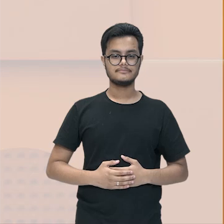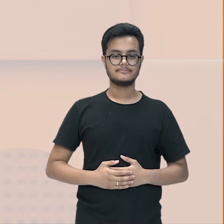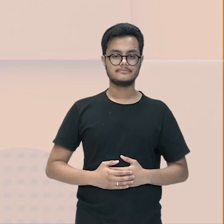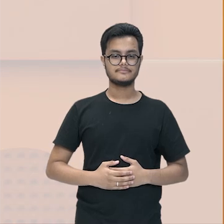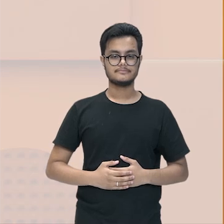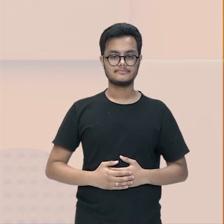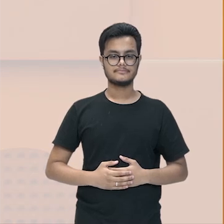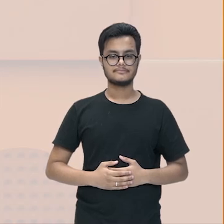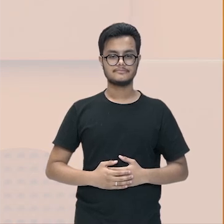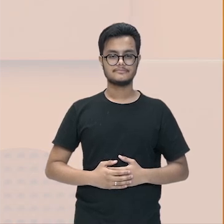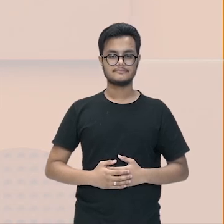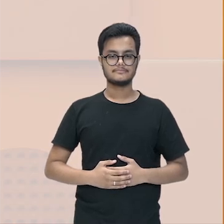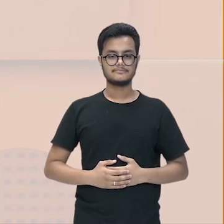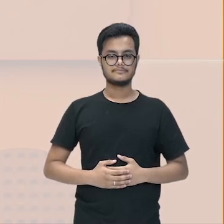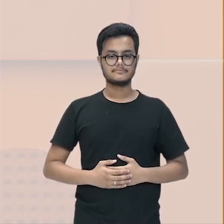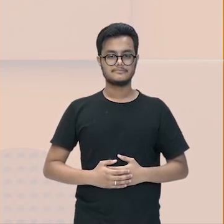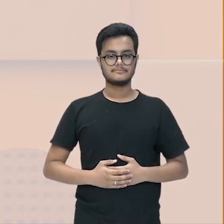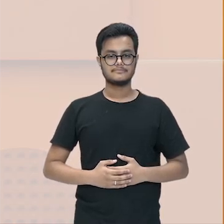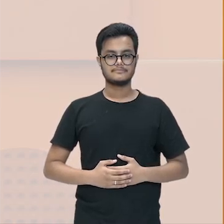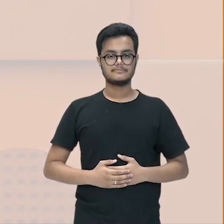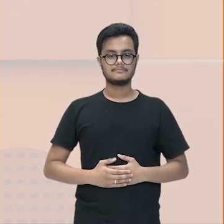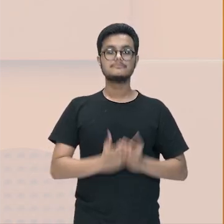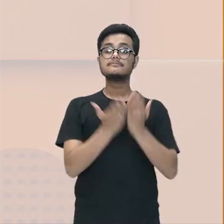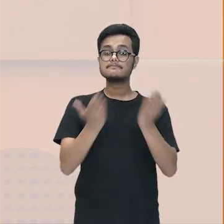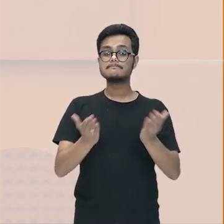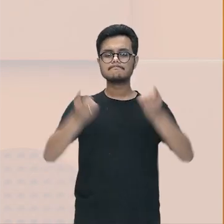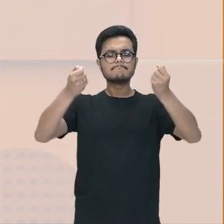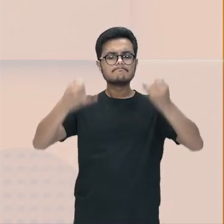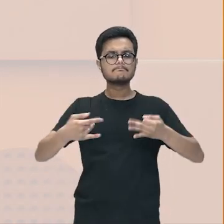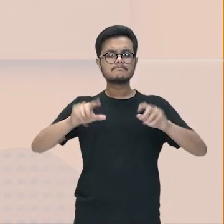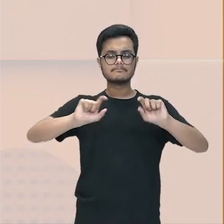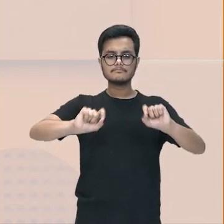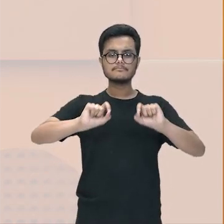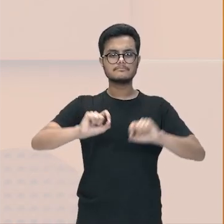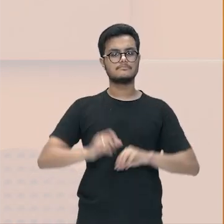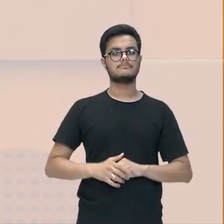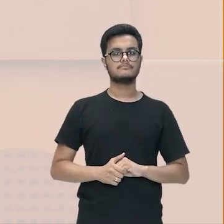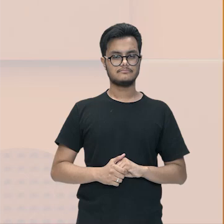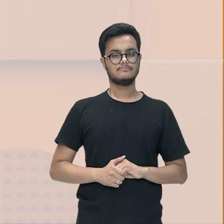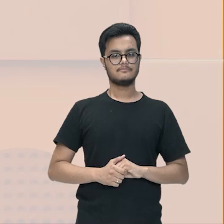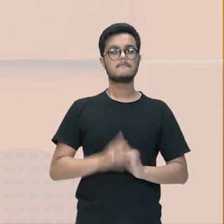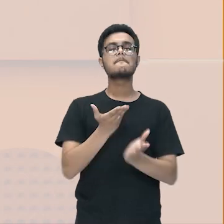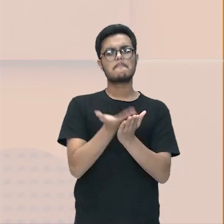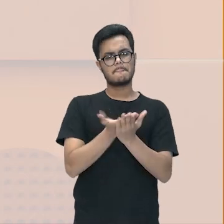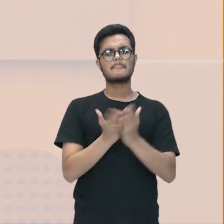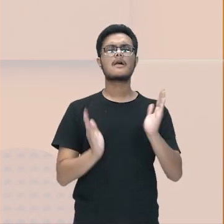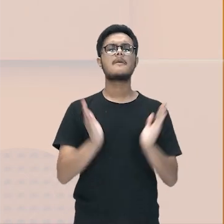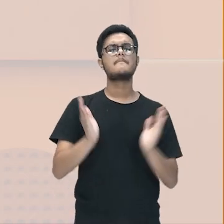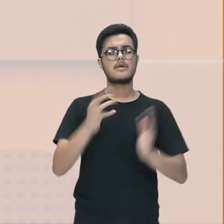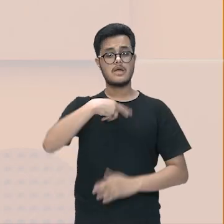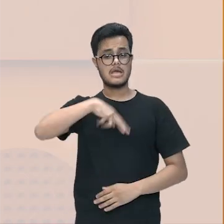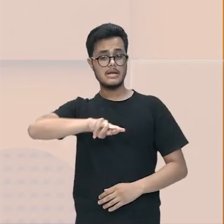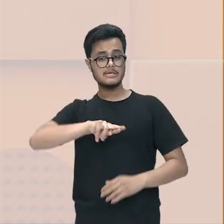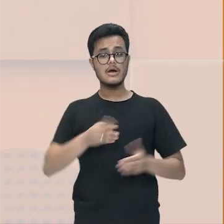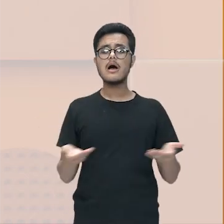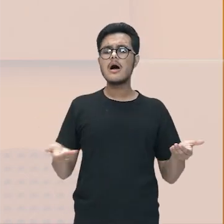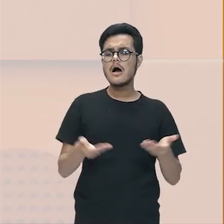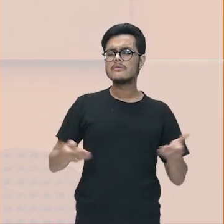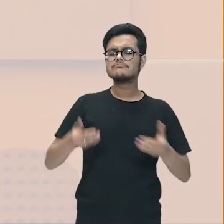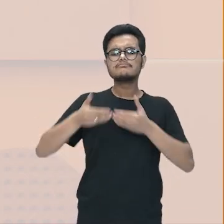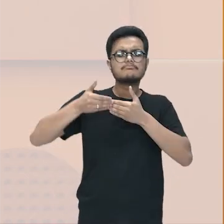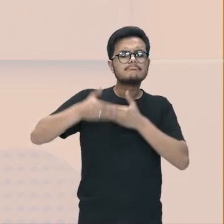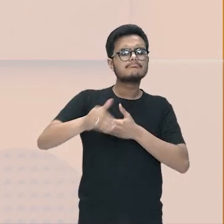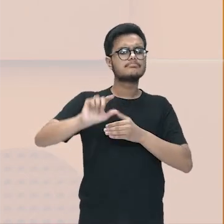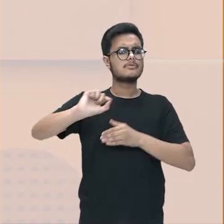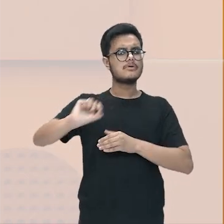ali comigo, olha só. Vamos falar um pouco, né, já que a gente trabalhou então essa parte então da religião, vamos então ver